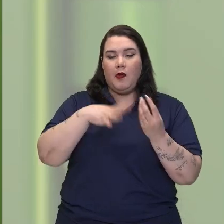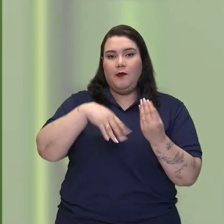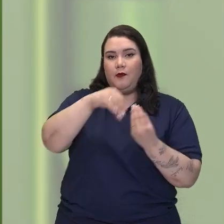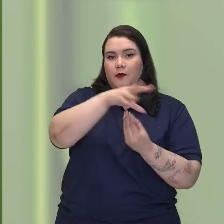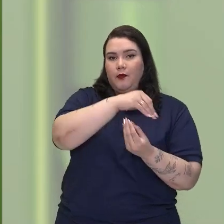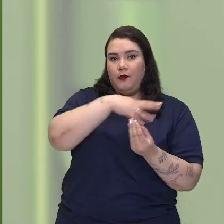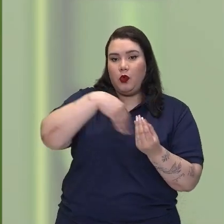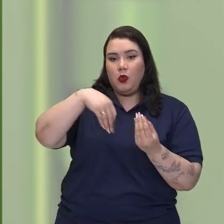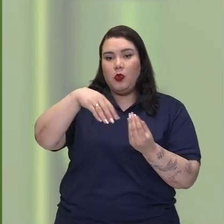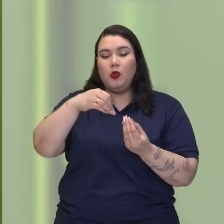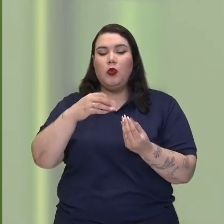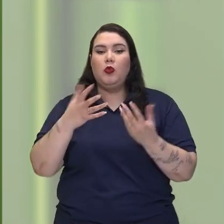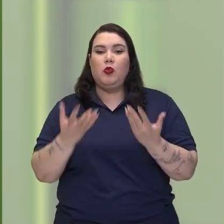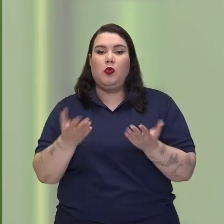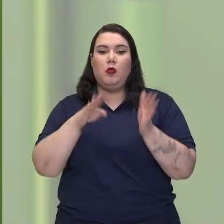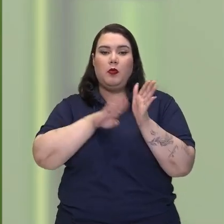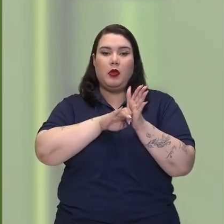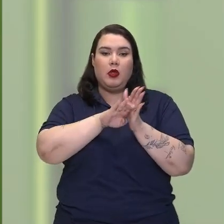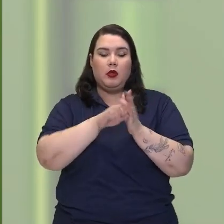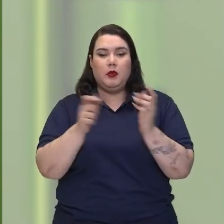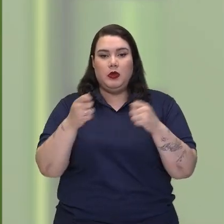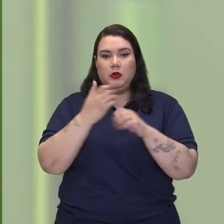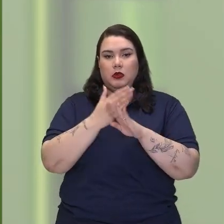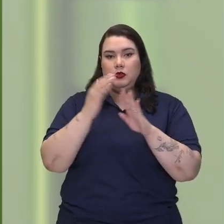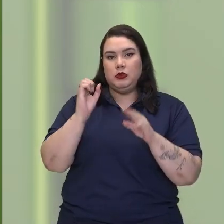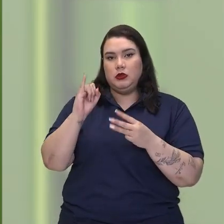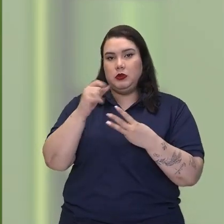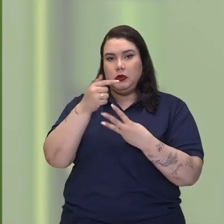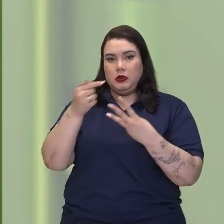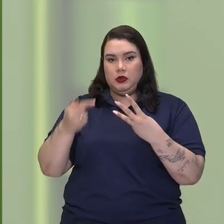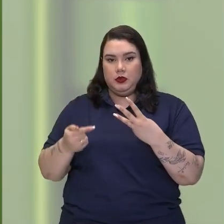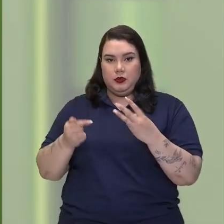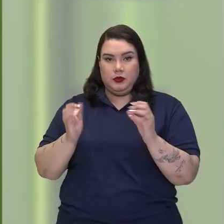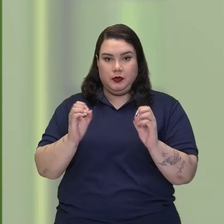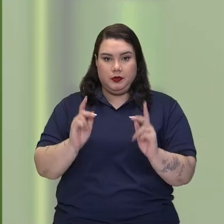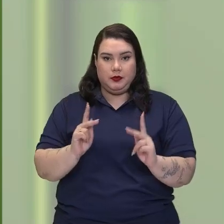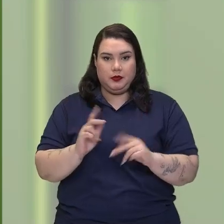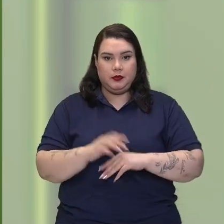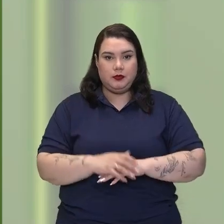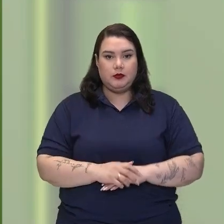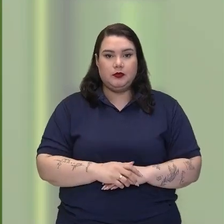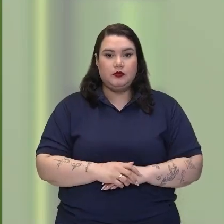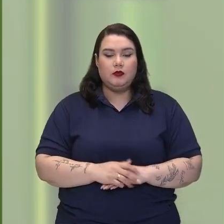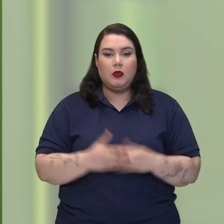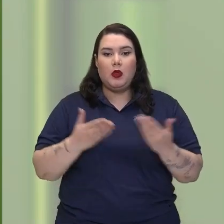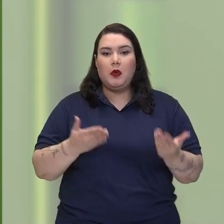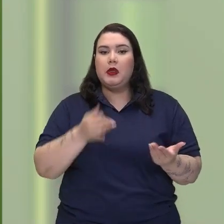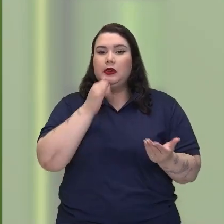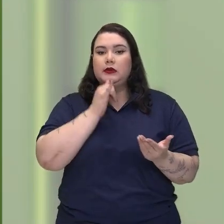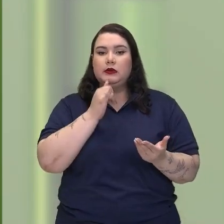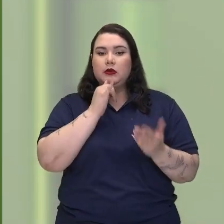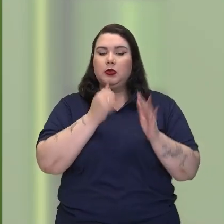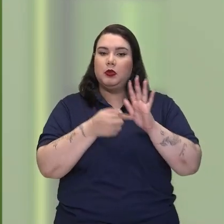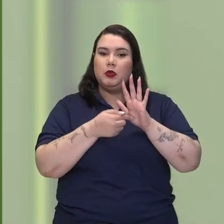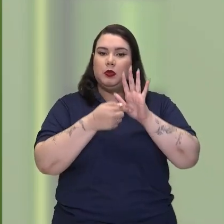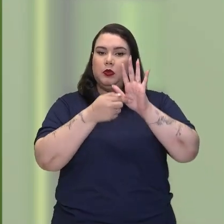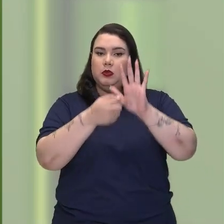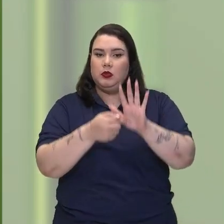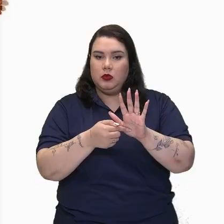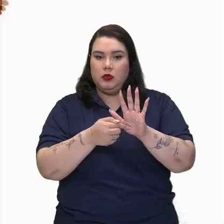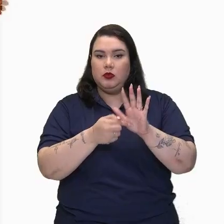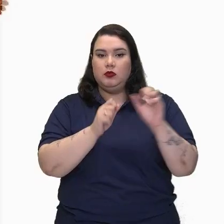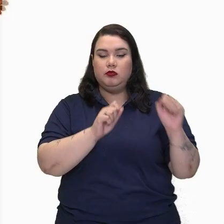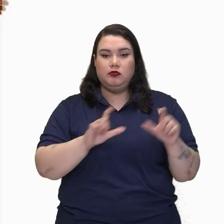vai definir se é um produtor, se é um consumidor ou se é um decompositor. E aí, para a gente exemplificar, vamos observar aí na nossa